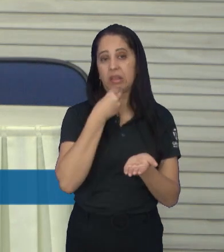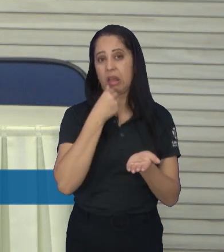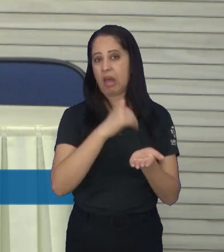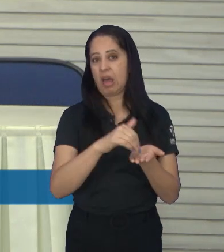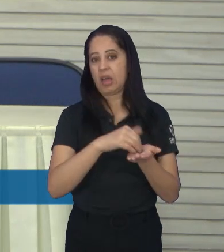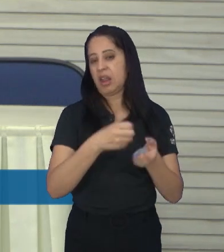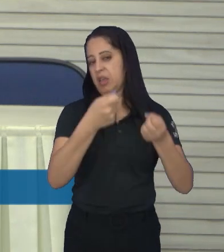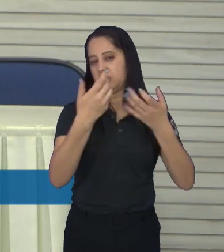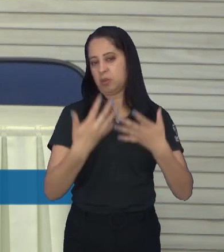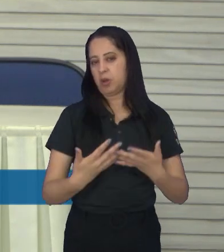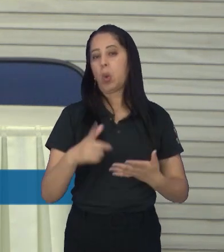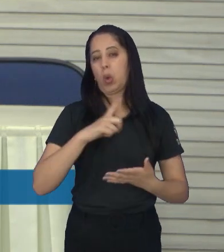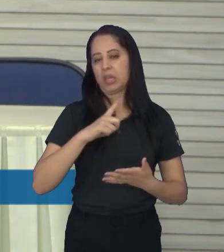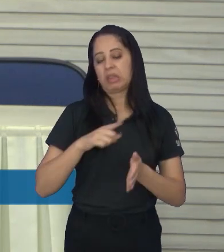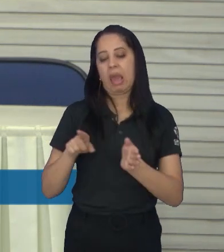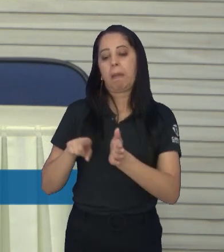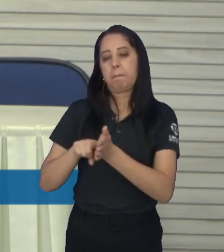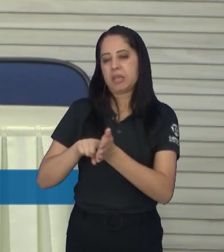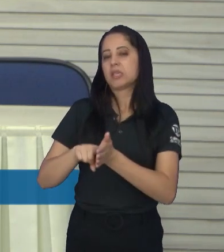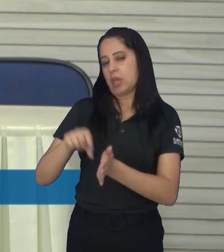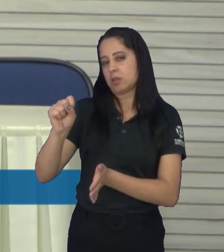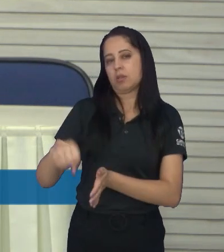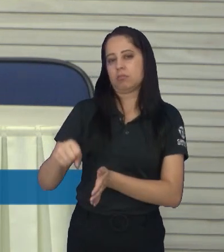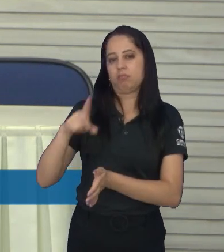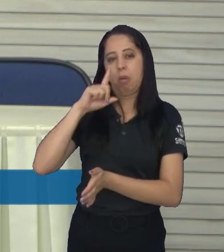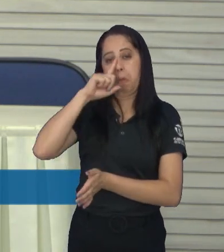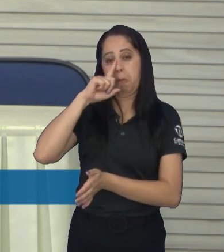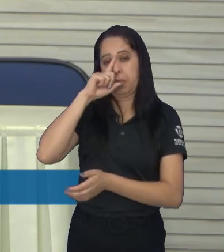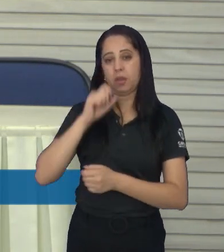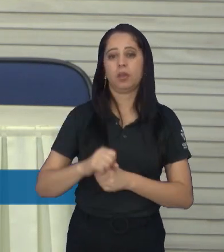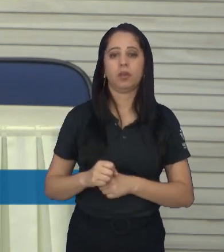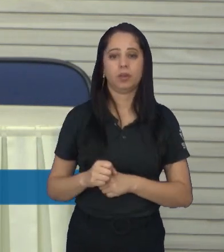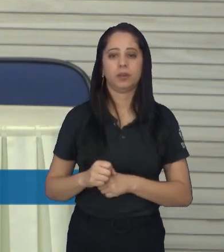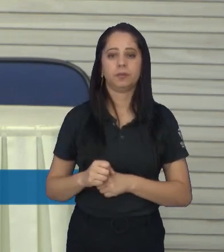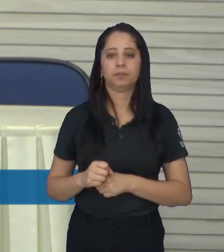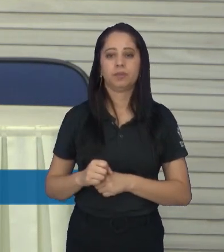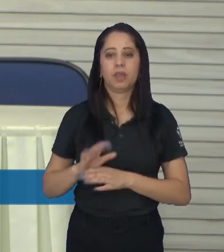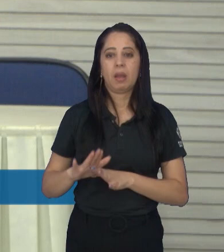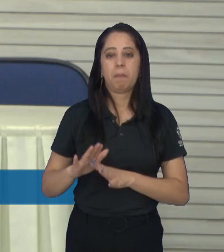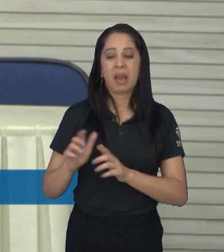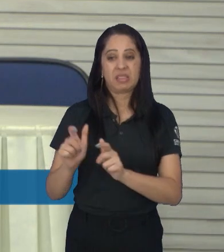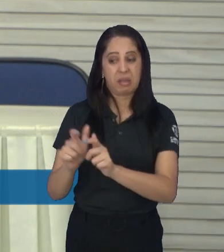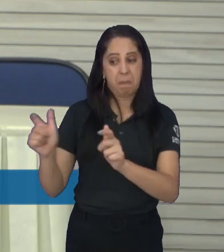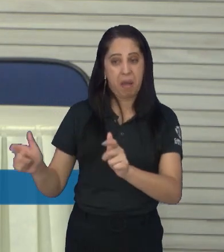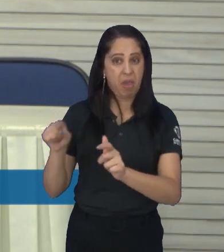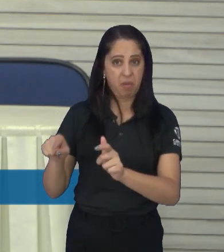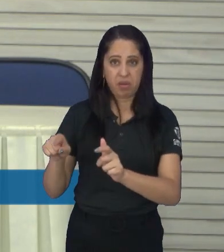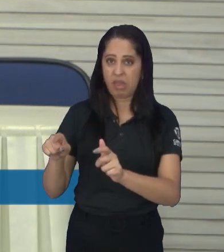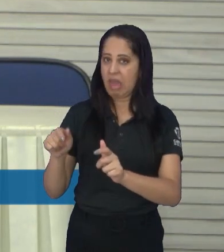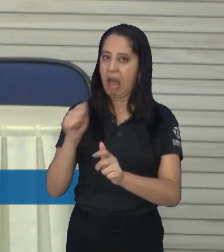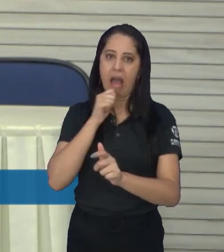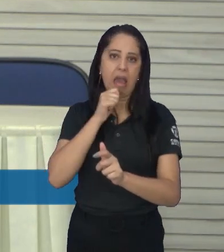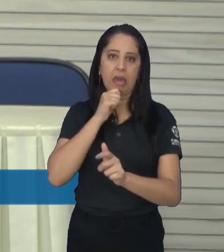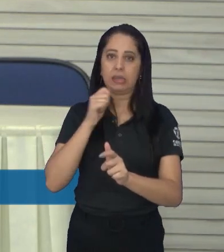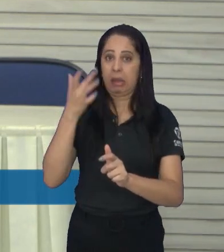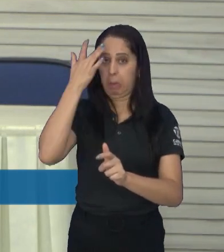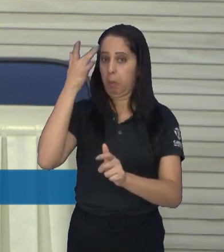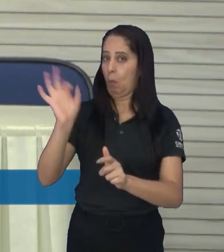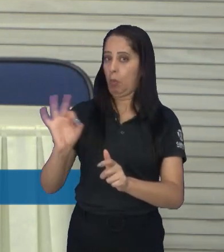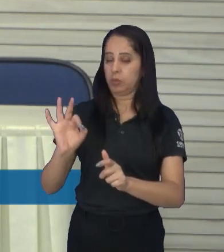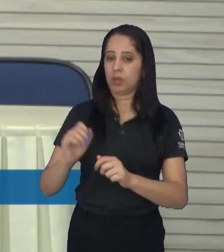alega que tem um estudo de risco grande parte da população não teve acesso a isso mas ele alega que tem